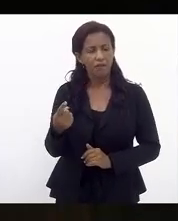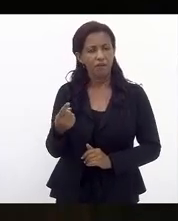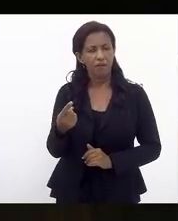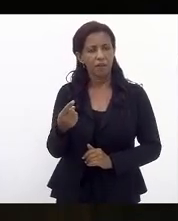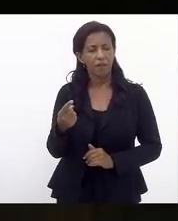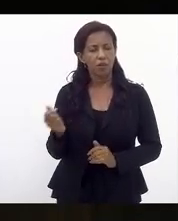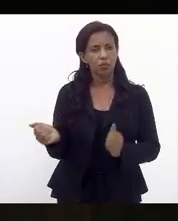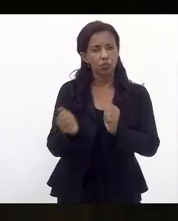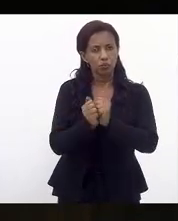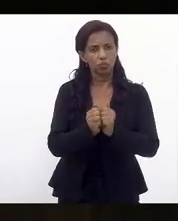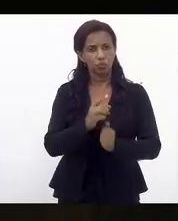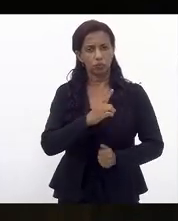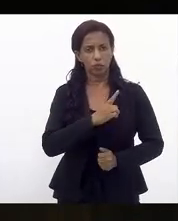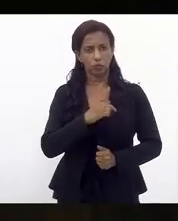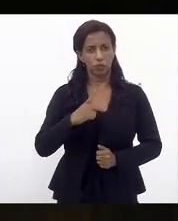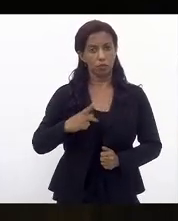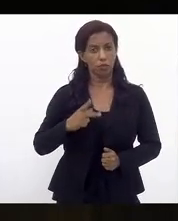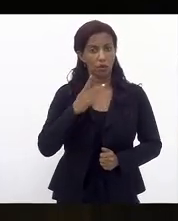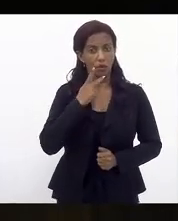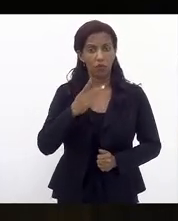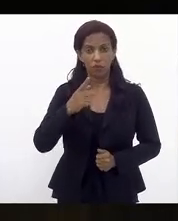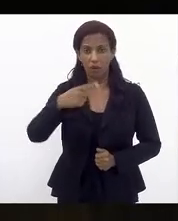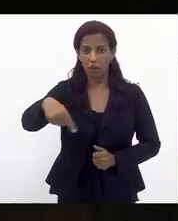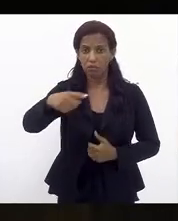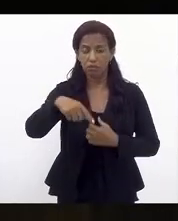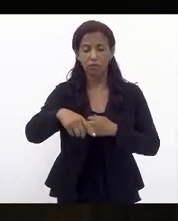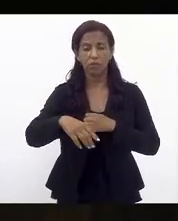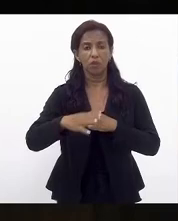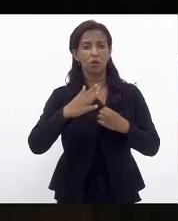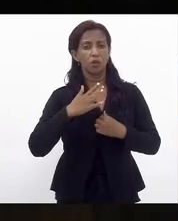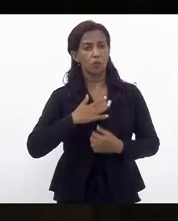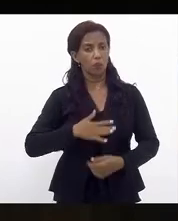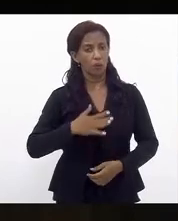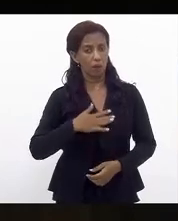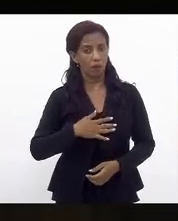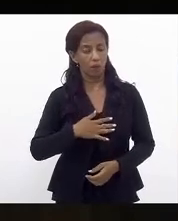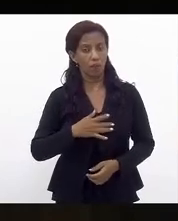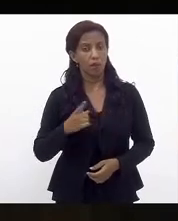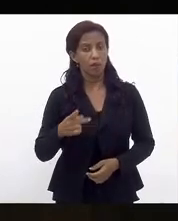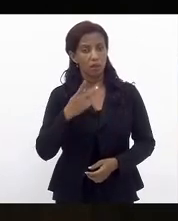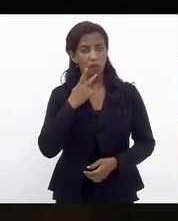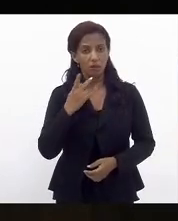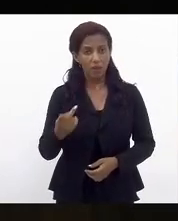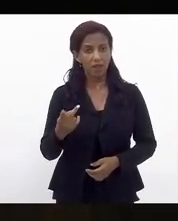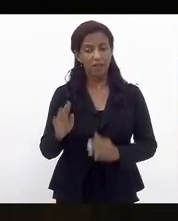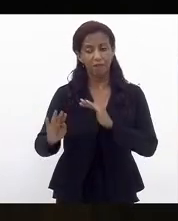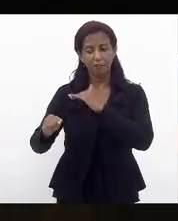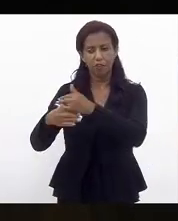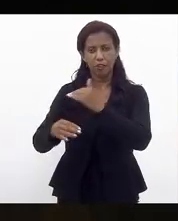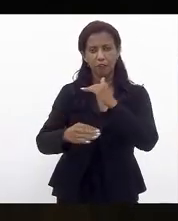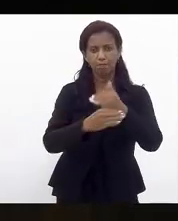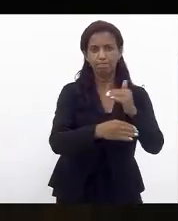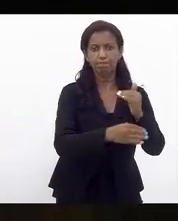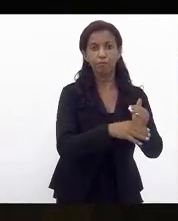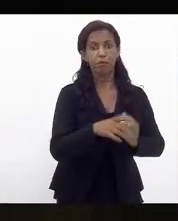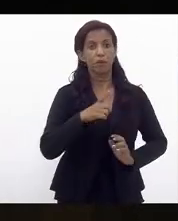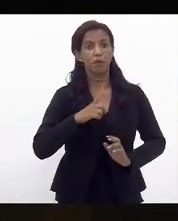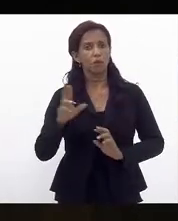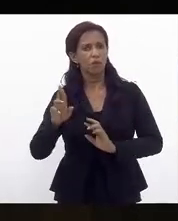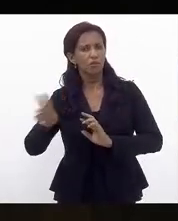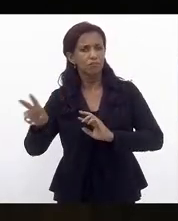pela defensoria eu digo aos senhores com tranquilidade que a defensoria fecharia órgãos em com Marcos por aí porque há uma